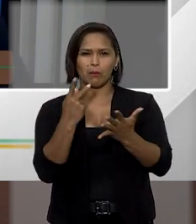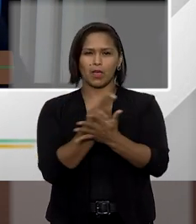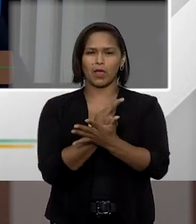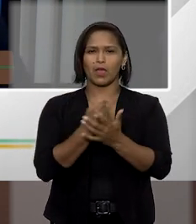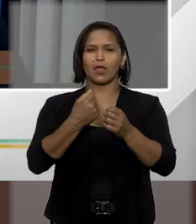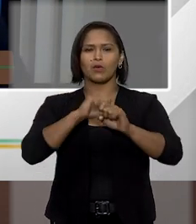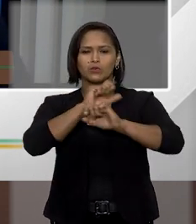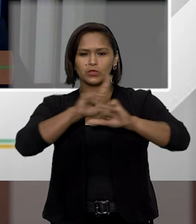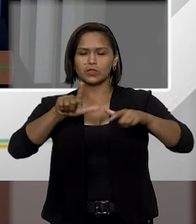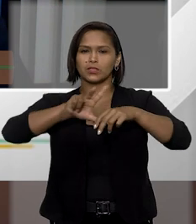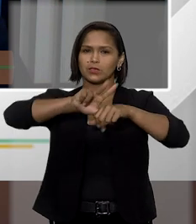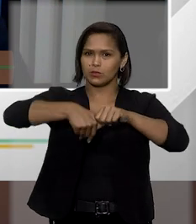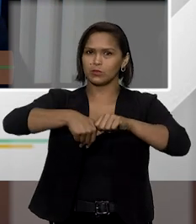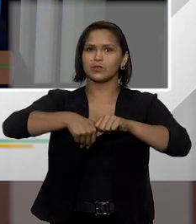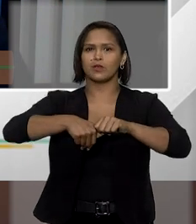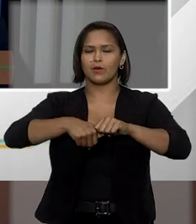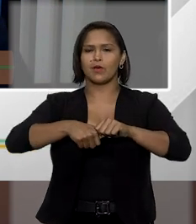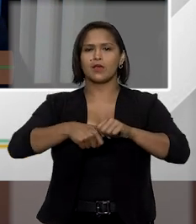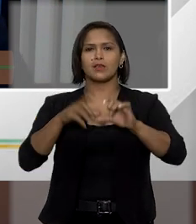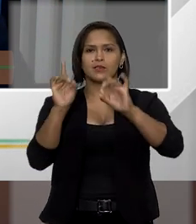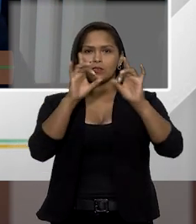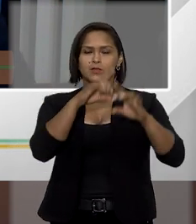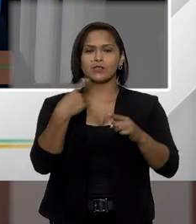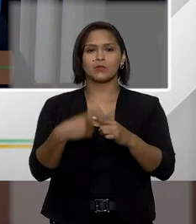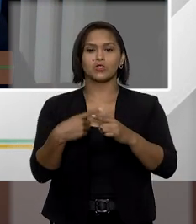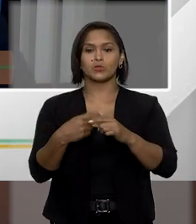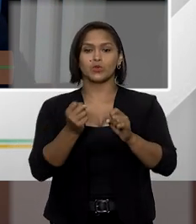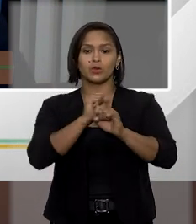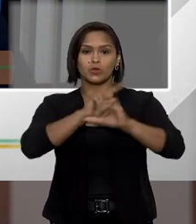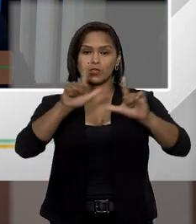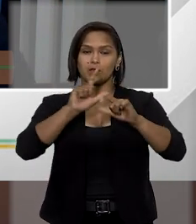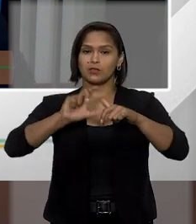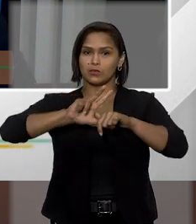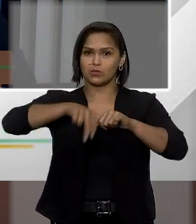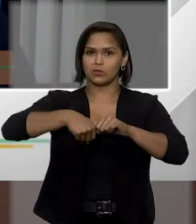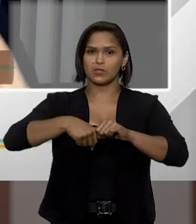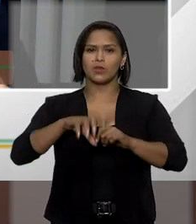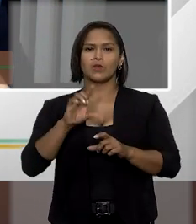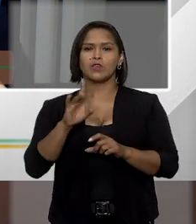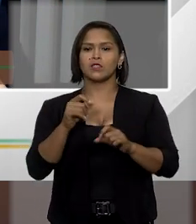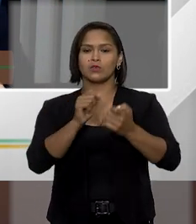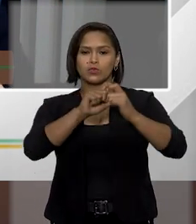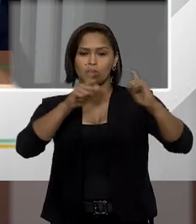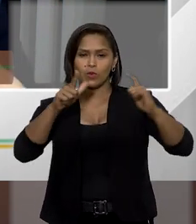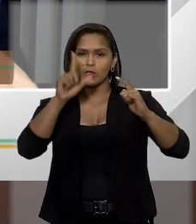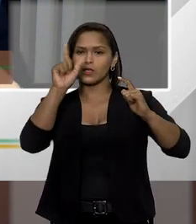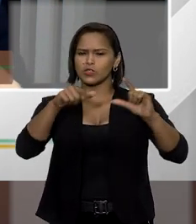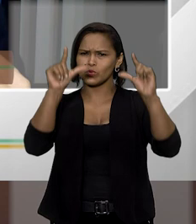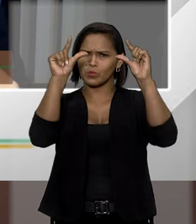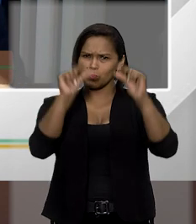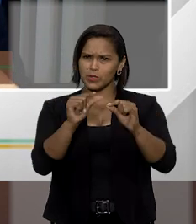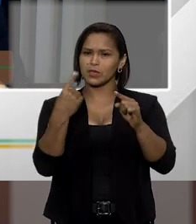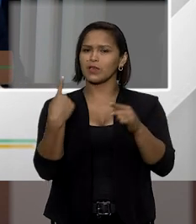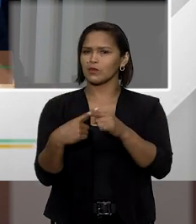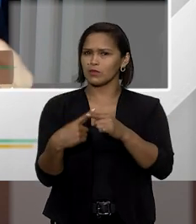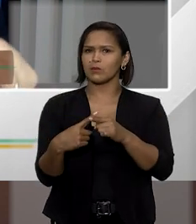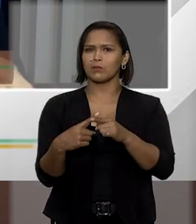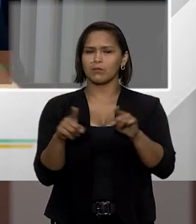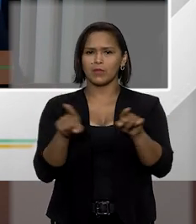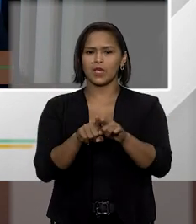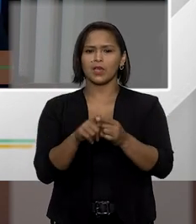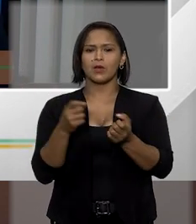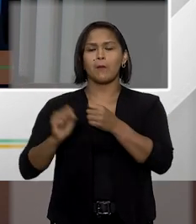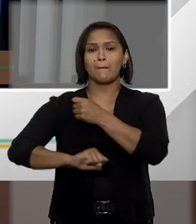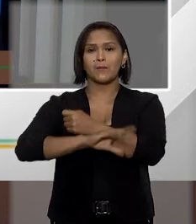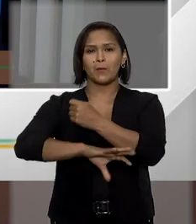de grandes escândalos de corrupção, especialmente porque o escândalo de corrupção, e não só o grande, mesmo uma corrupção pequena, o